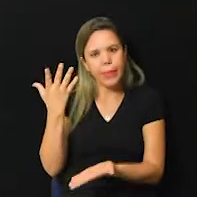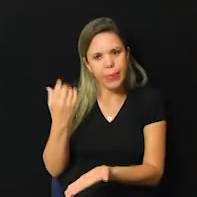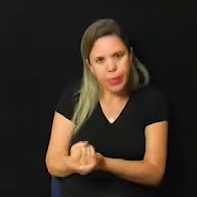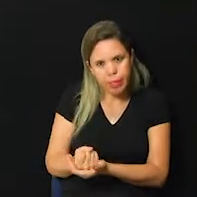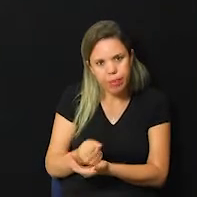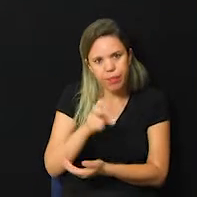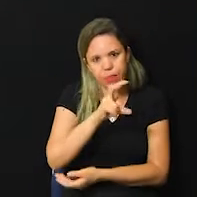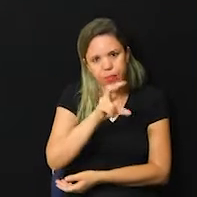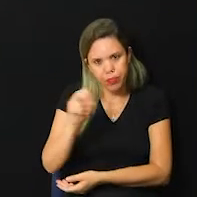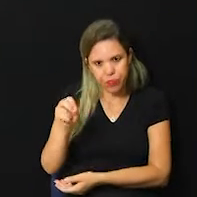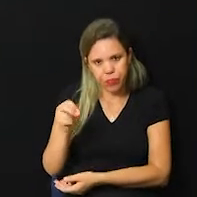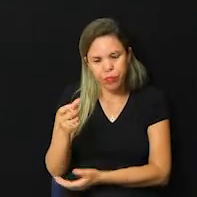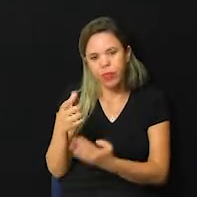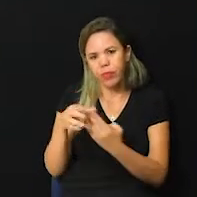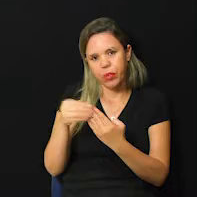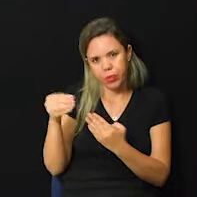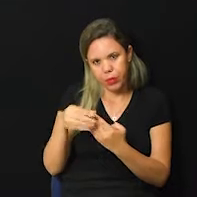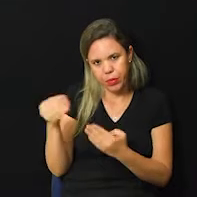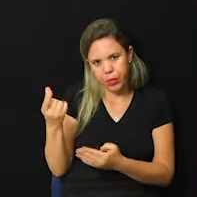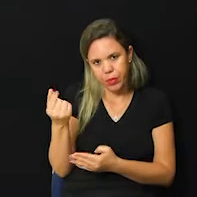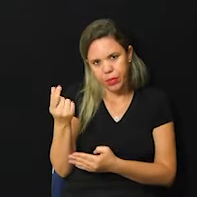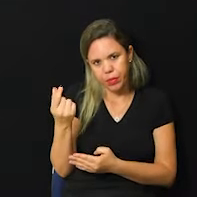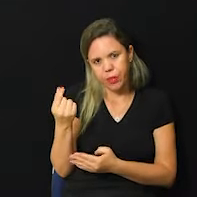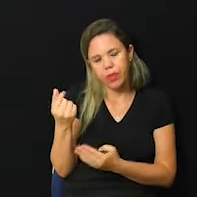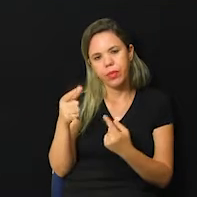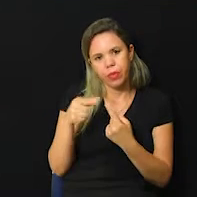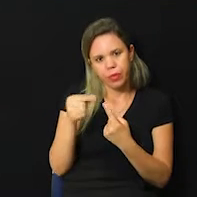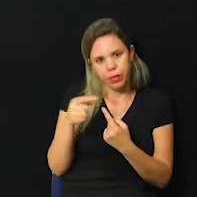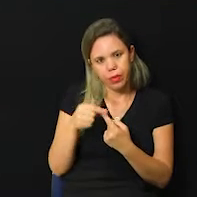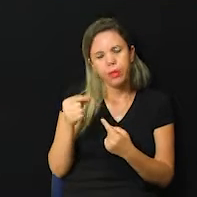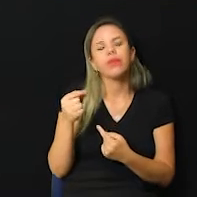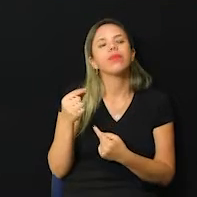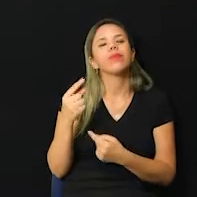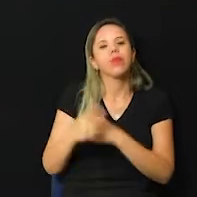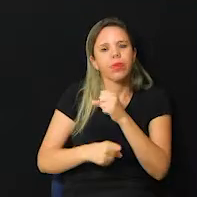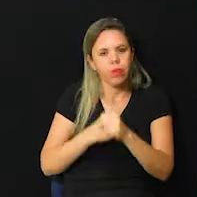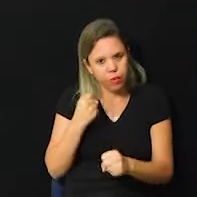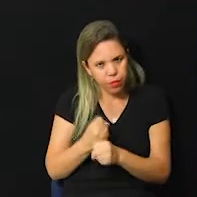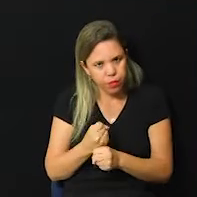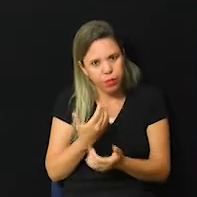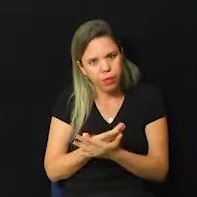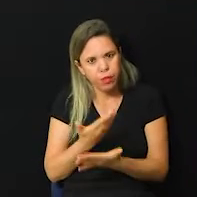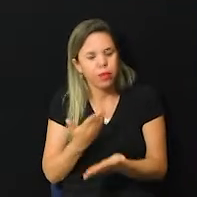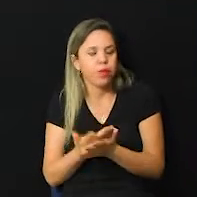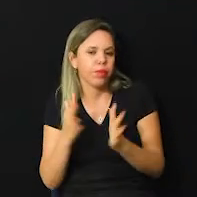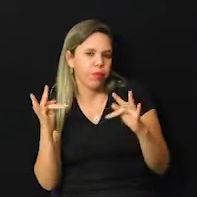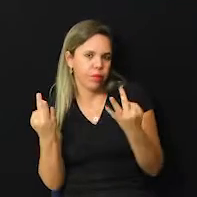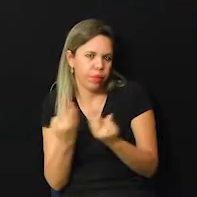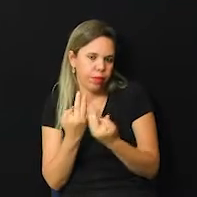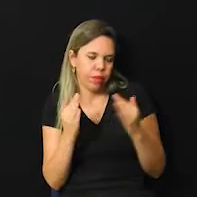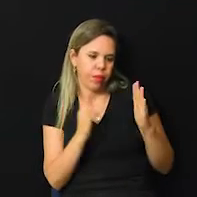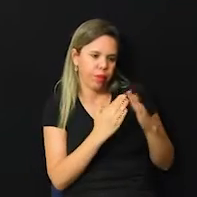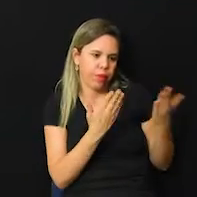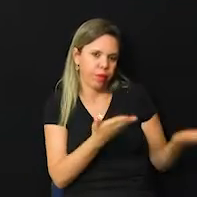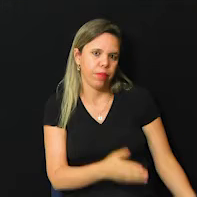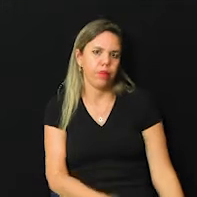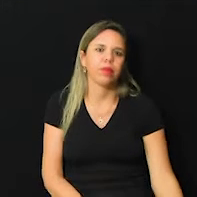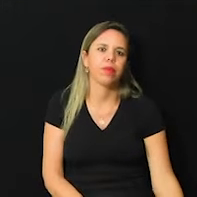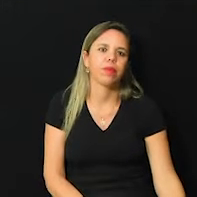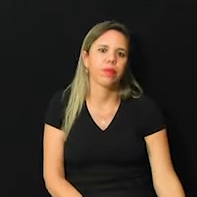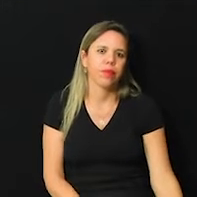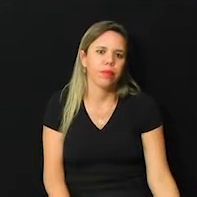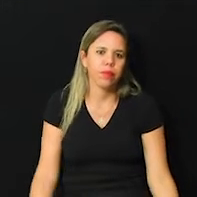recebe $500 é durante o ano para poder estudar da família que a gente mora